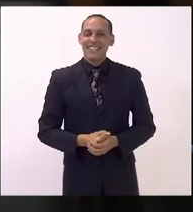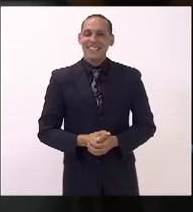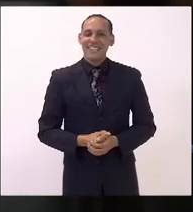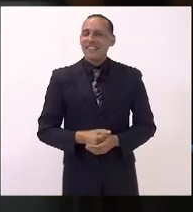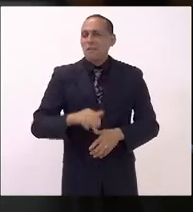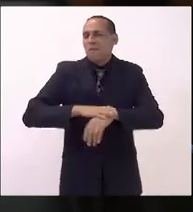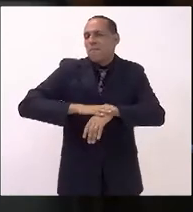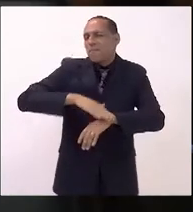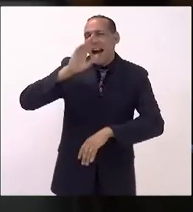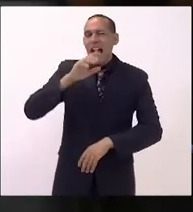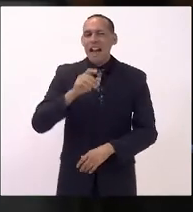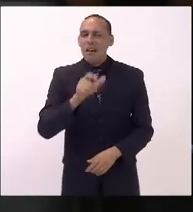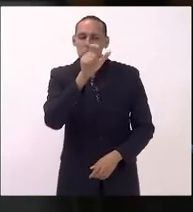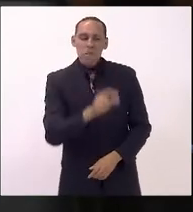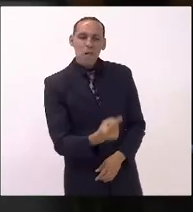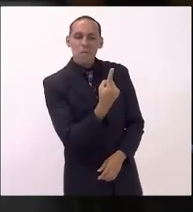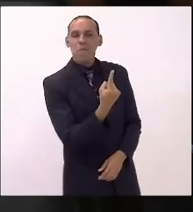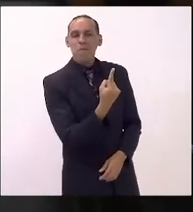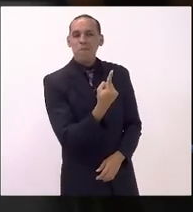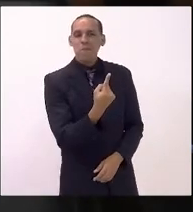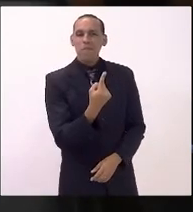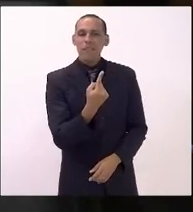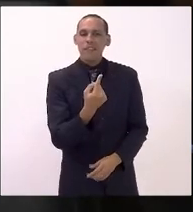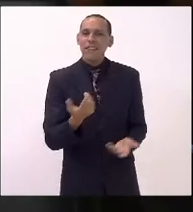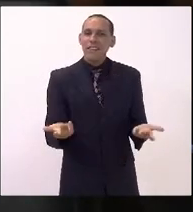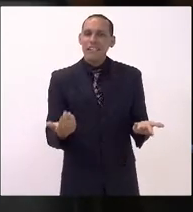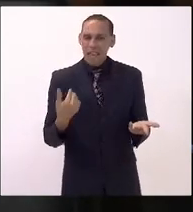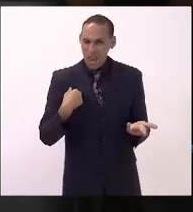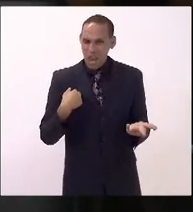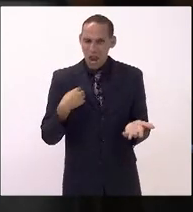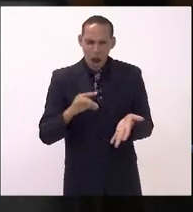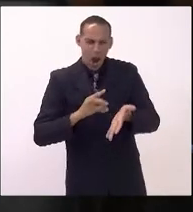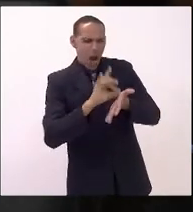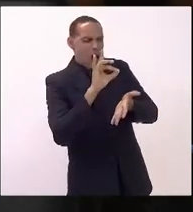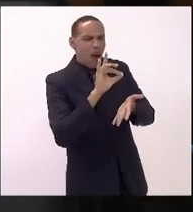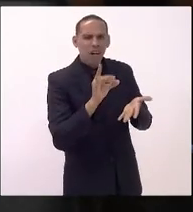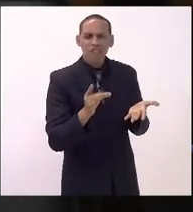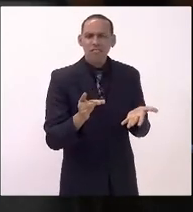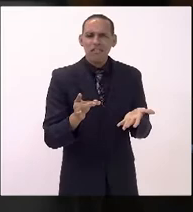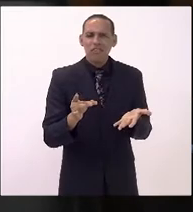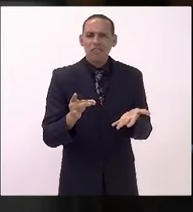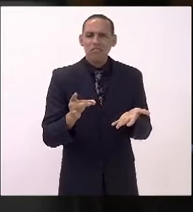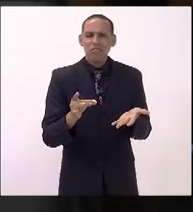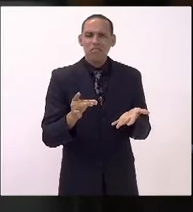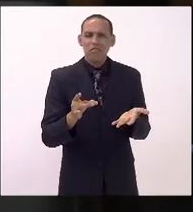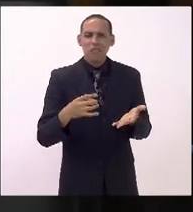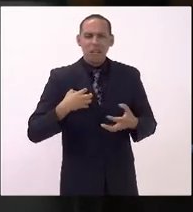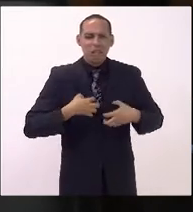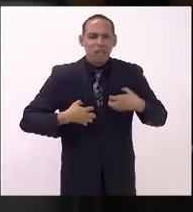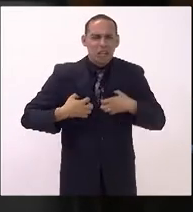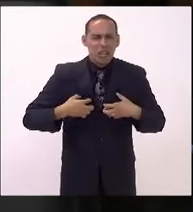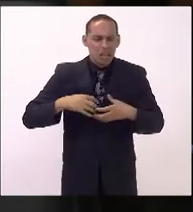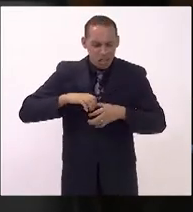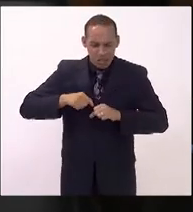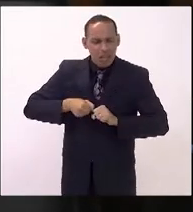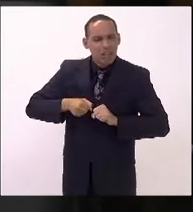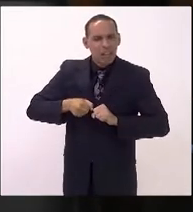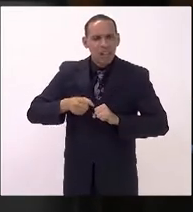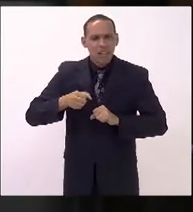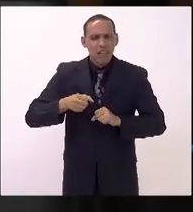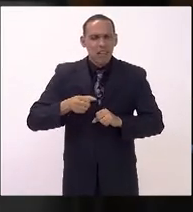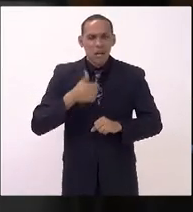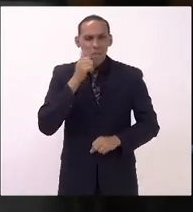Muito mais do que uma pessoa. Por isso que eu nunca guardei ódio nem mágoa do que aconteceu com a minha mãe. Mas pela primeira